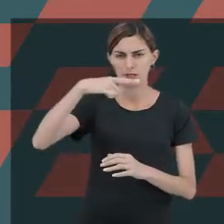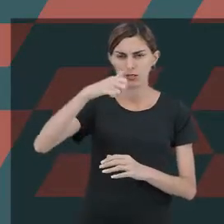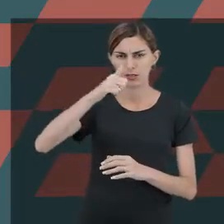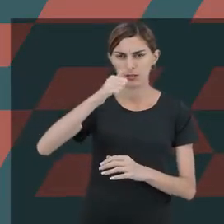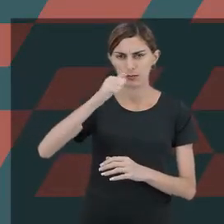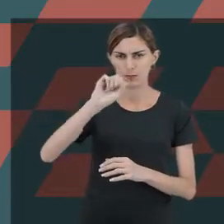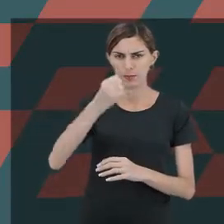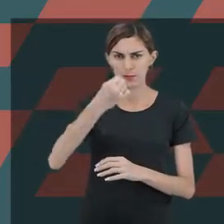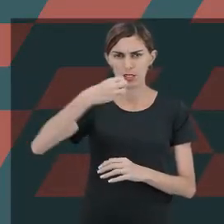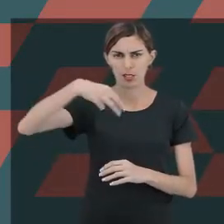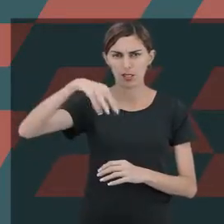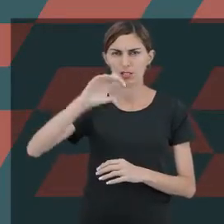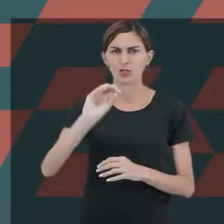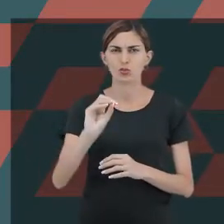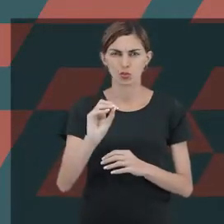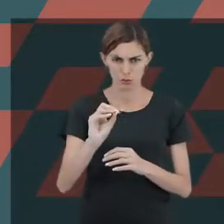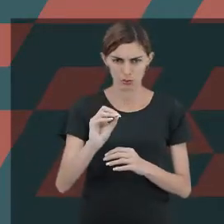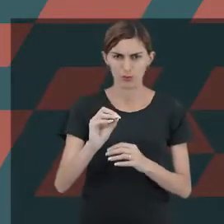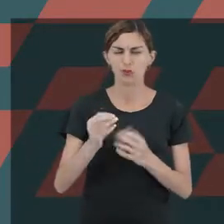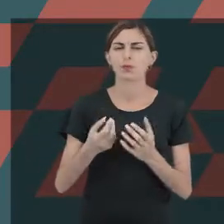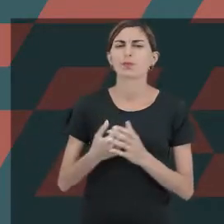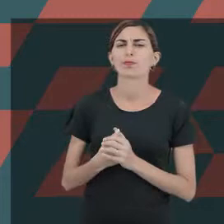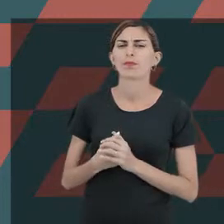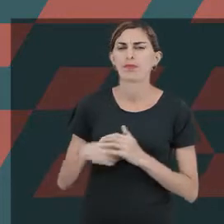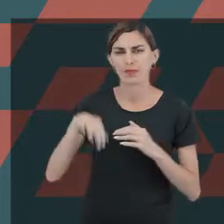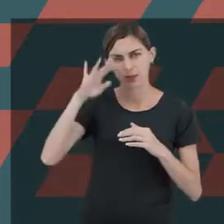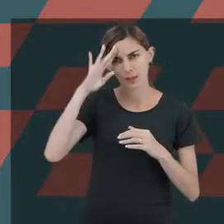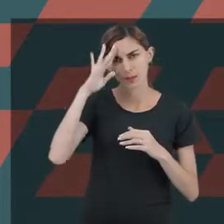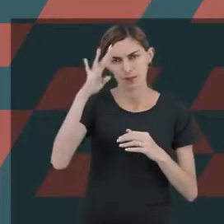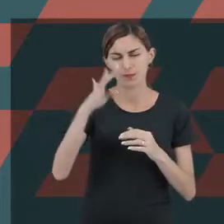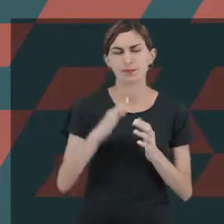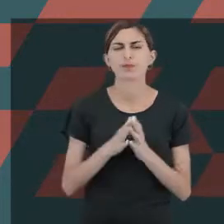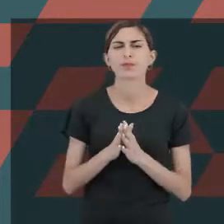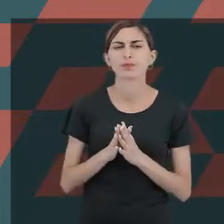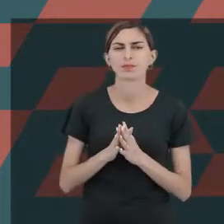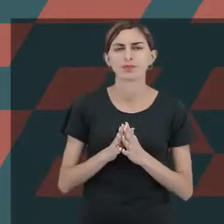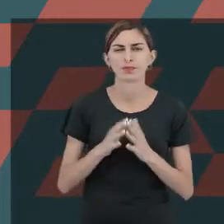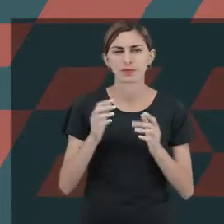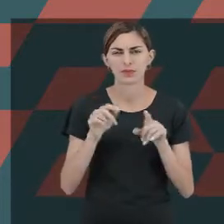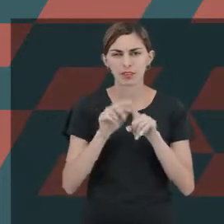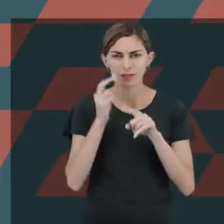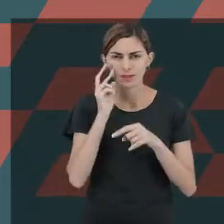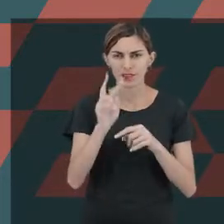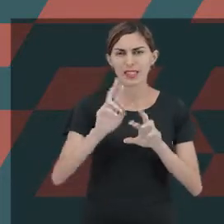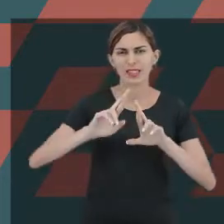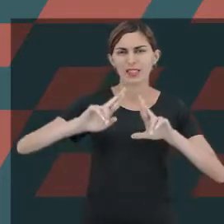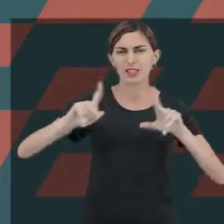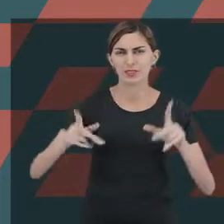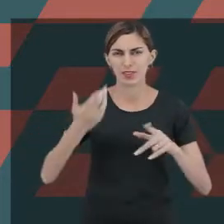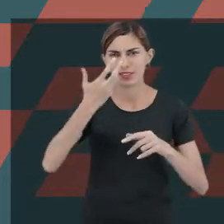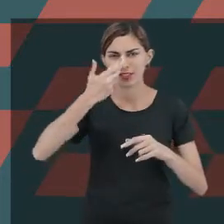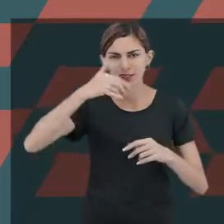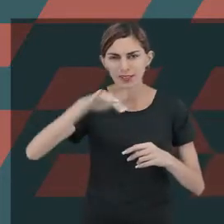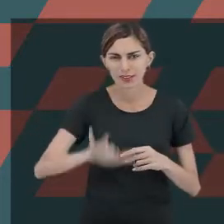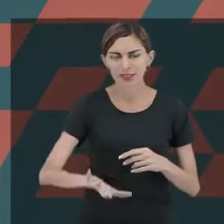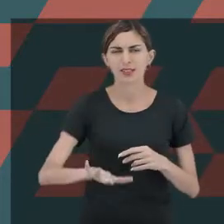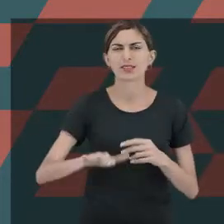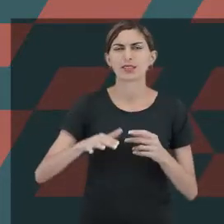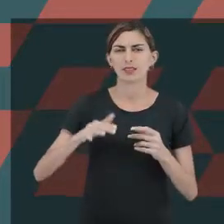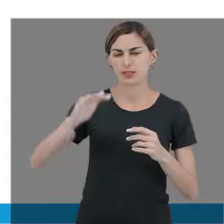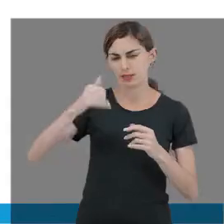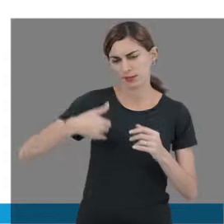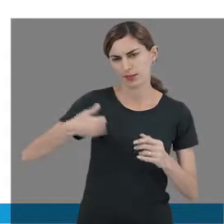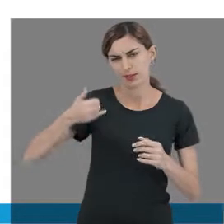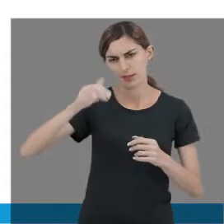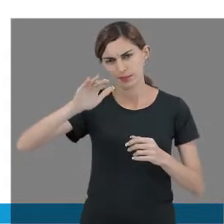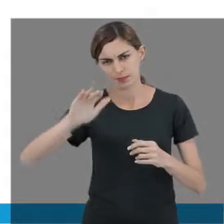crises mais focais ou crise generalizada, ou principalmente crise tônica, né? Diferente da criança que é mais imatura, abaixo de 1 ano,